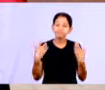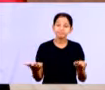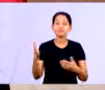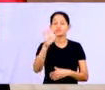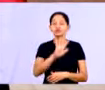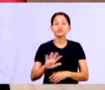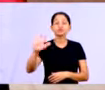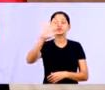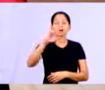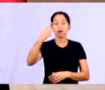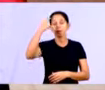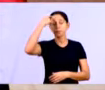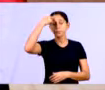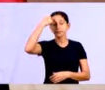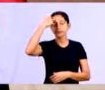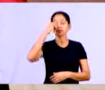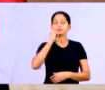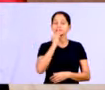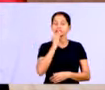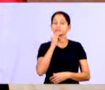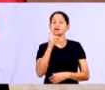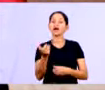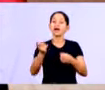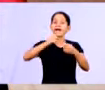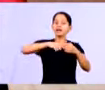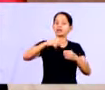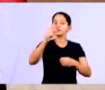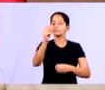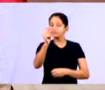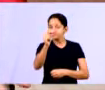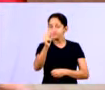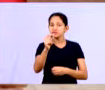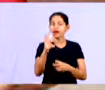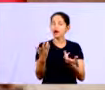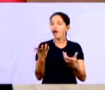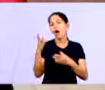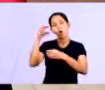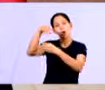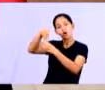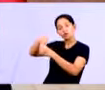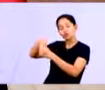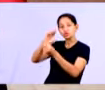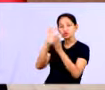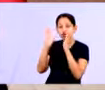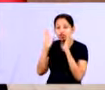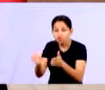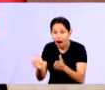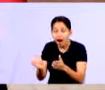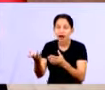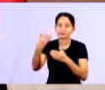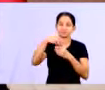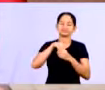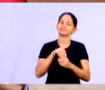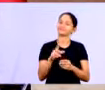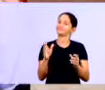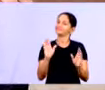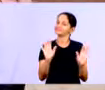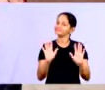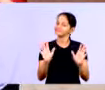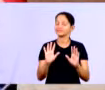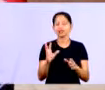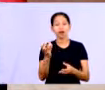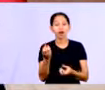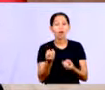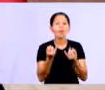geral, é porque quando a gente fala sobre retorno, a pessoa acha que ela botou o dinheiro ali e o dinheiro já volta. Não é bem assim. O seu retorno é quanto